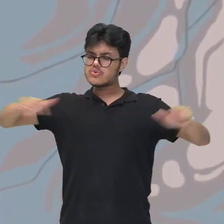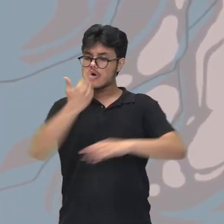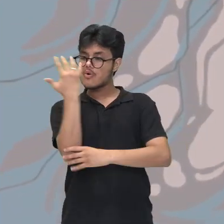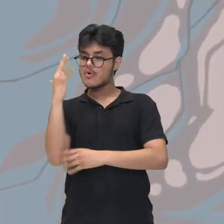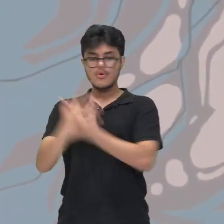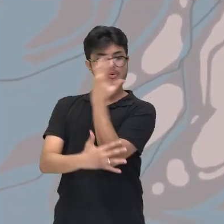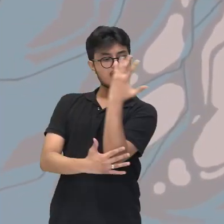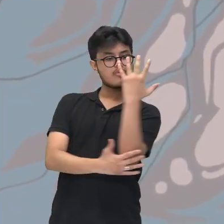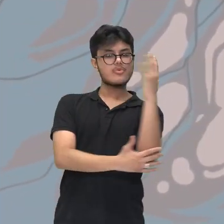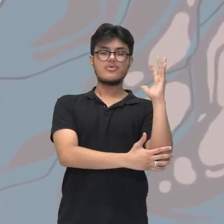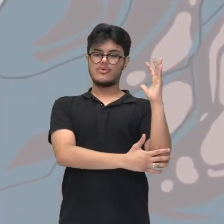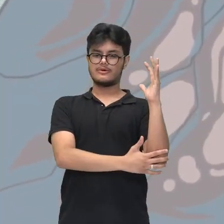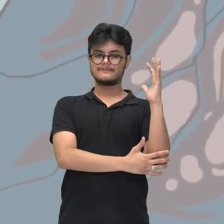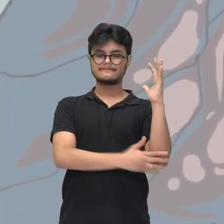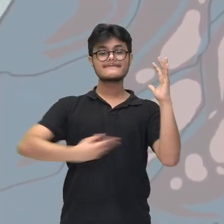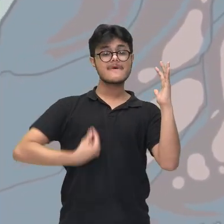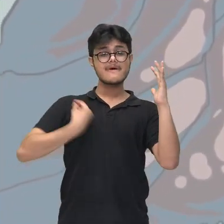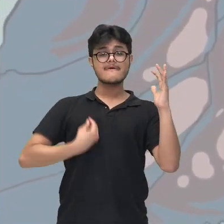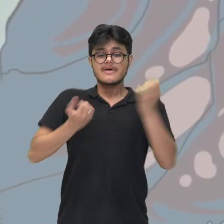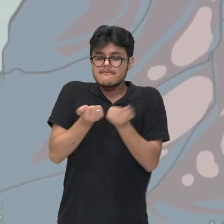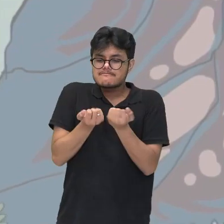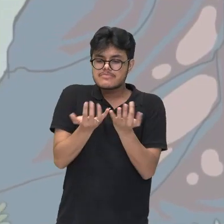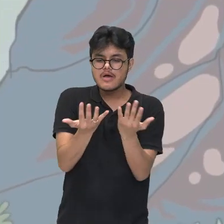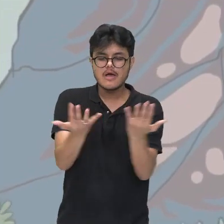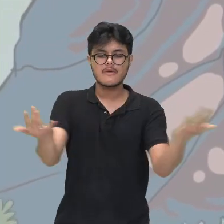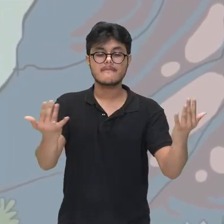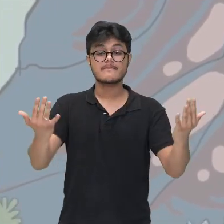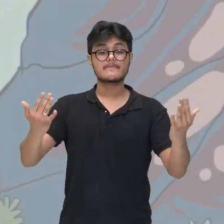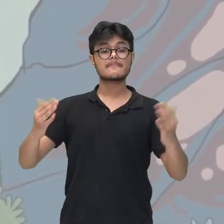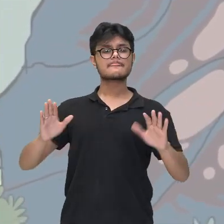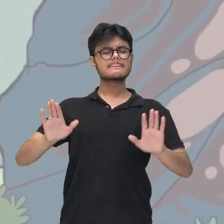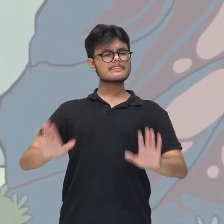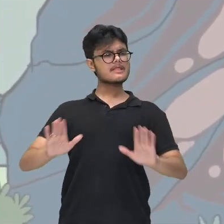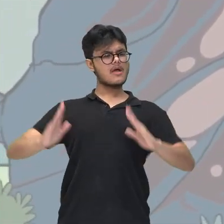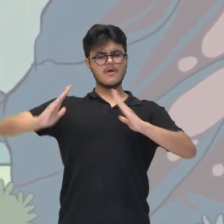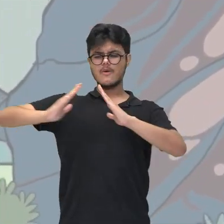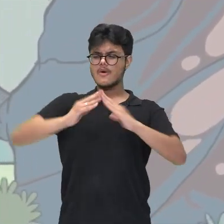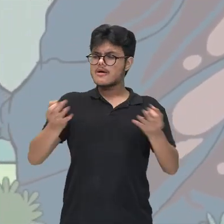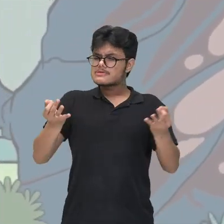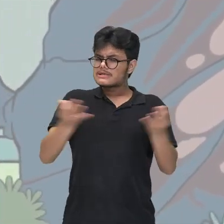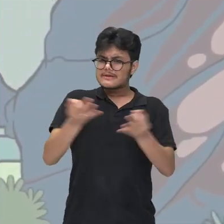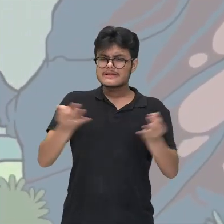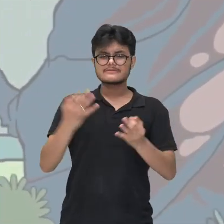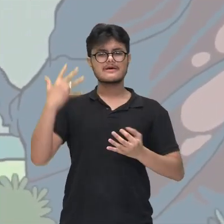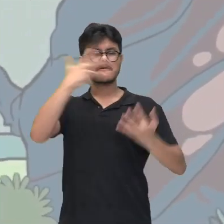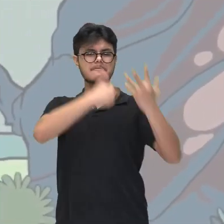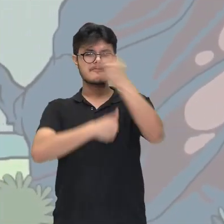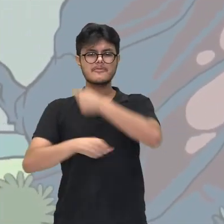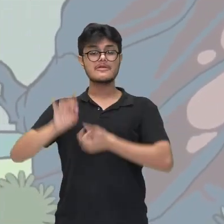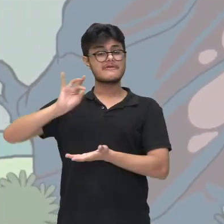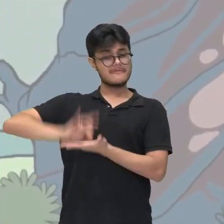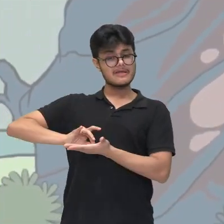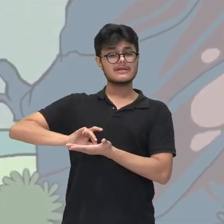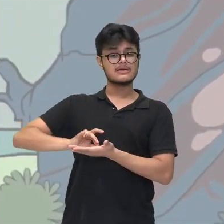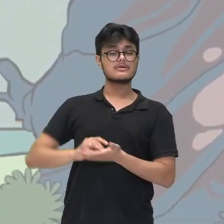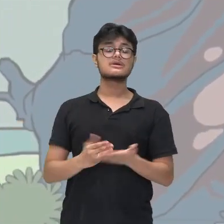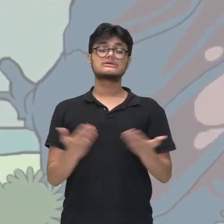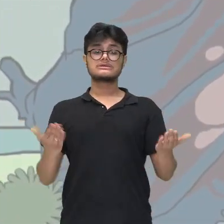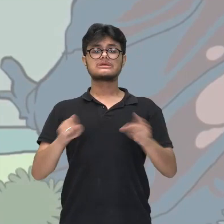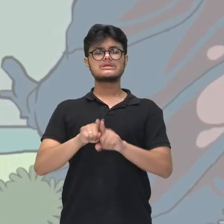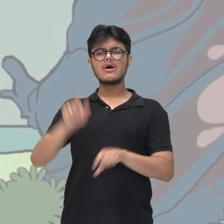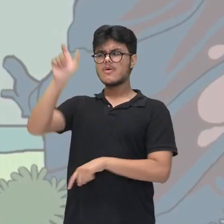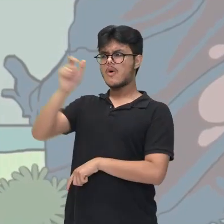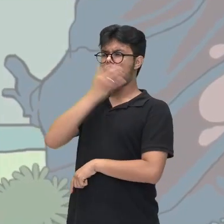das mangueiras podadas. O casario tem o brilho e a geometria dos postais de folhinha. Seu